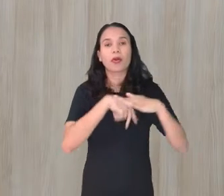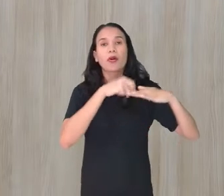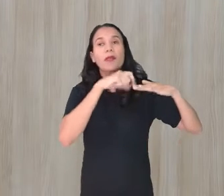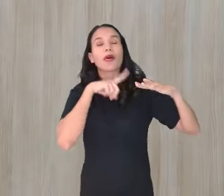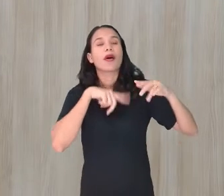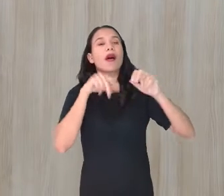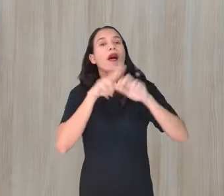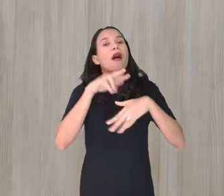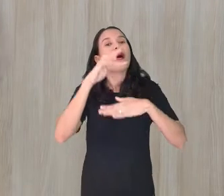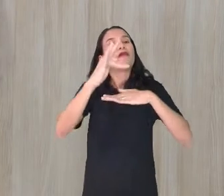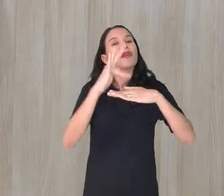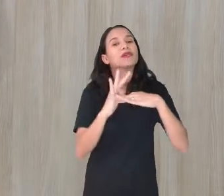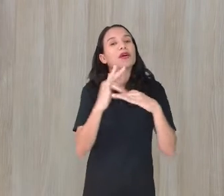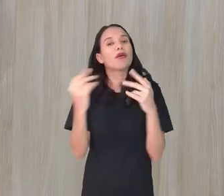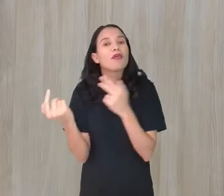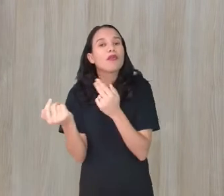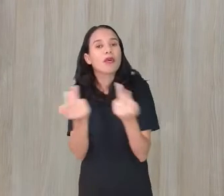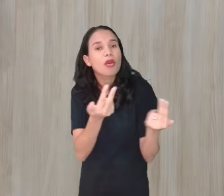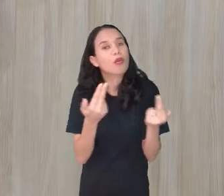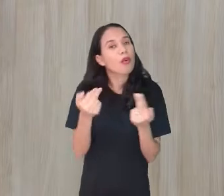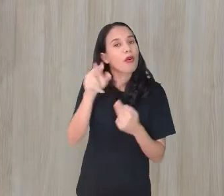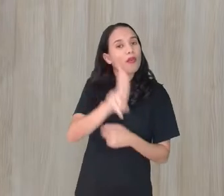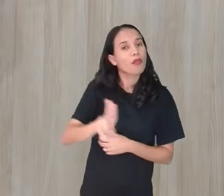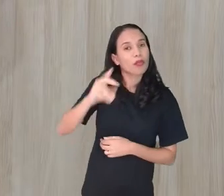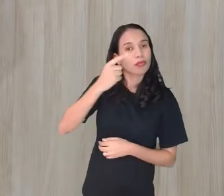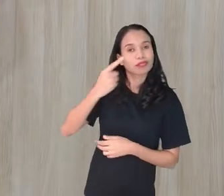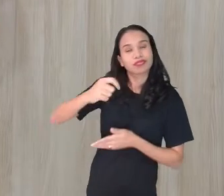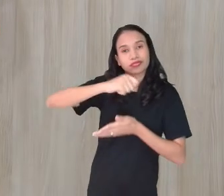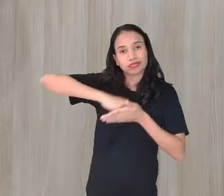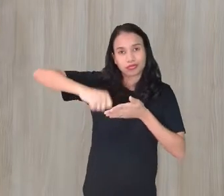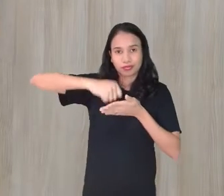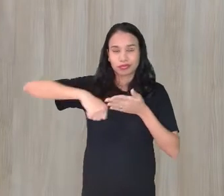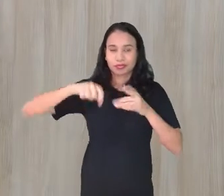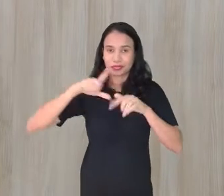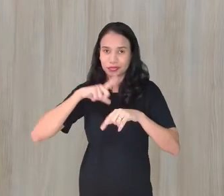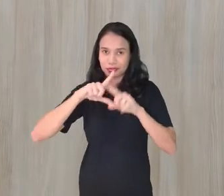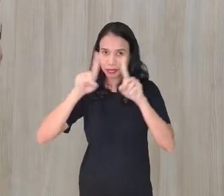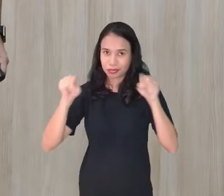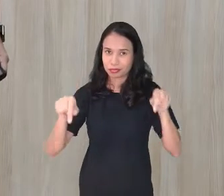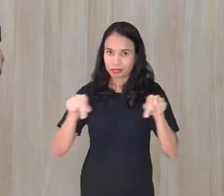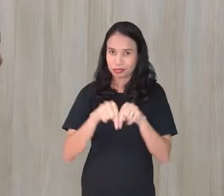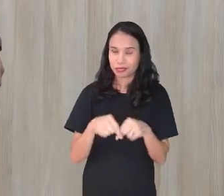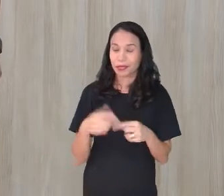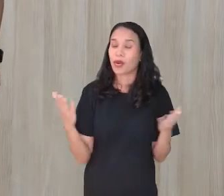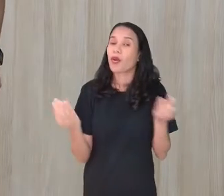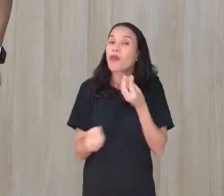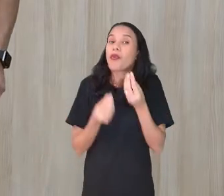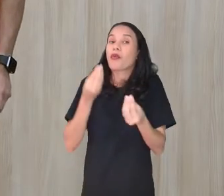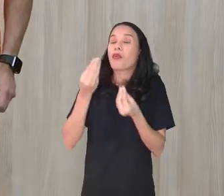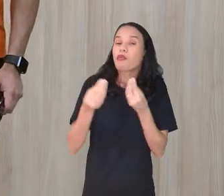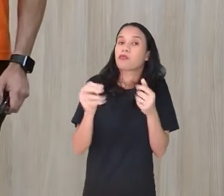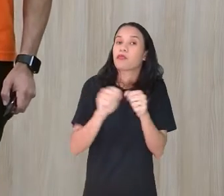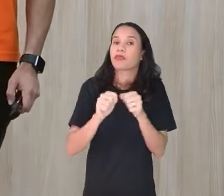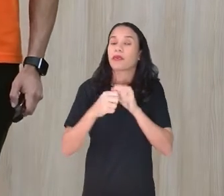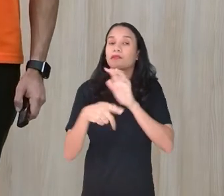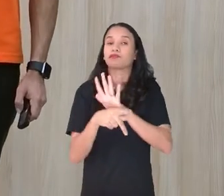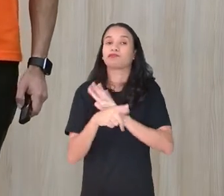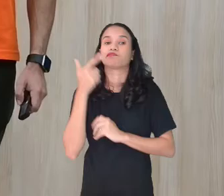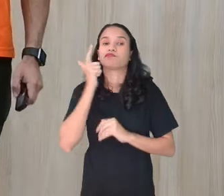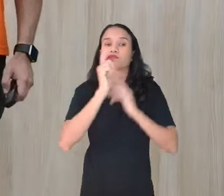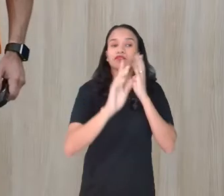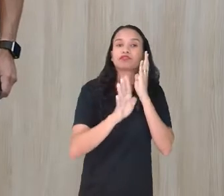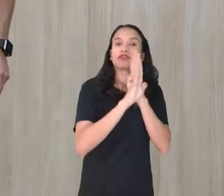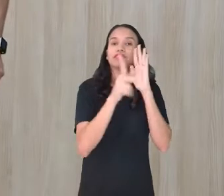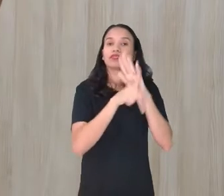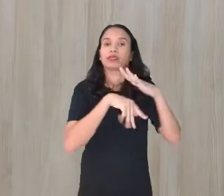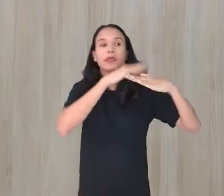aí a partir dessas frações aí que está escrita no quadro, tá? 2/3. Então, o que é que você vai fazer para encontrar